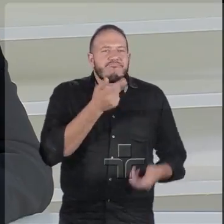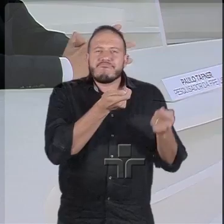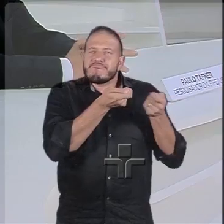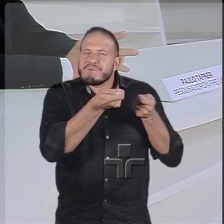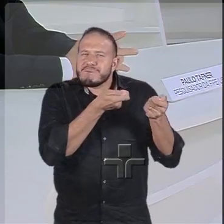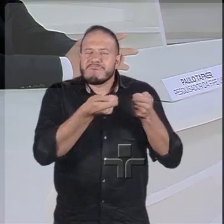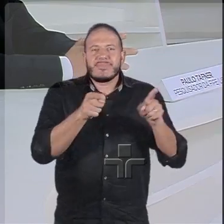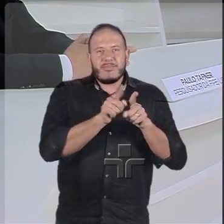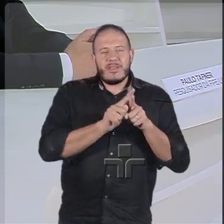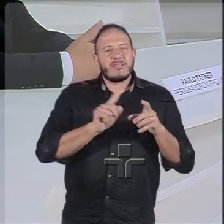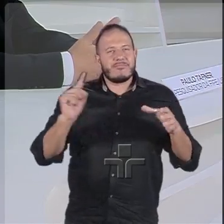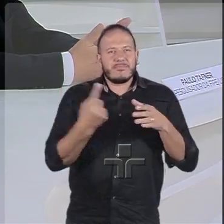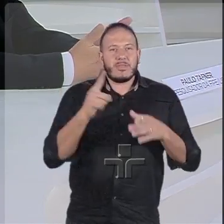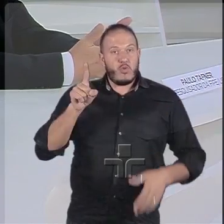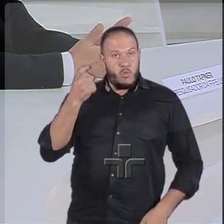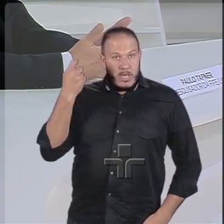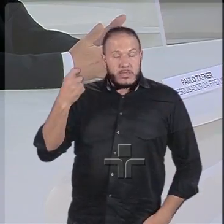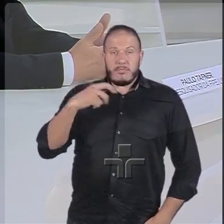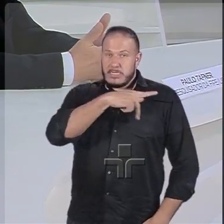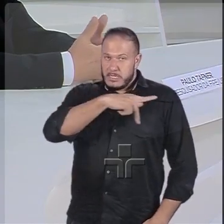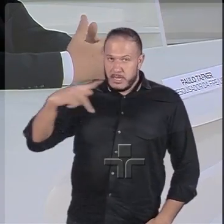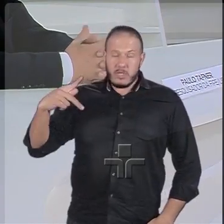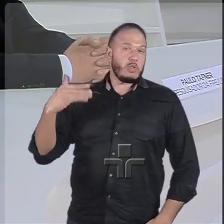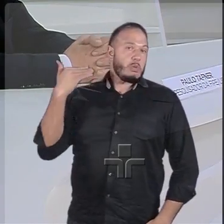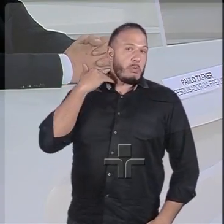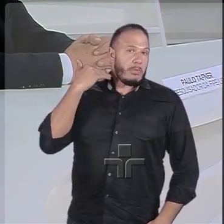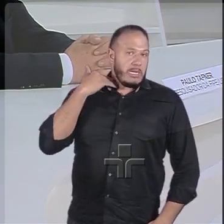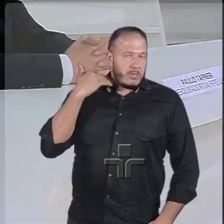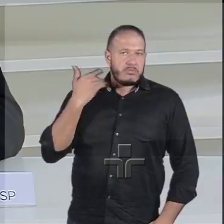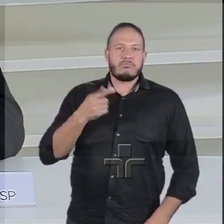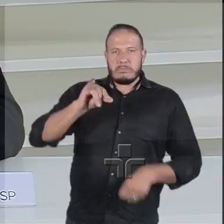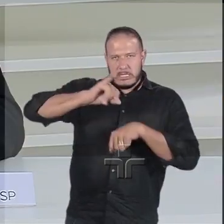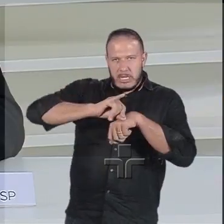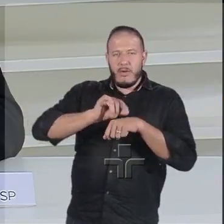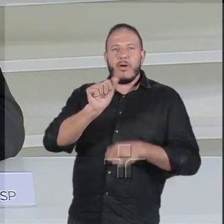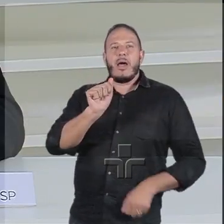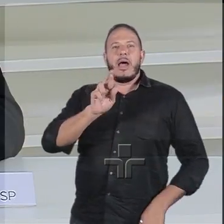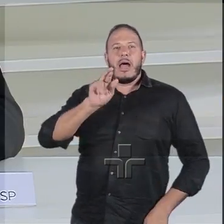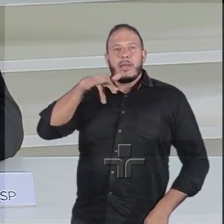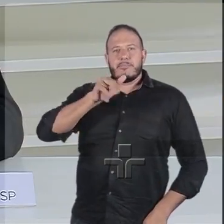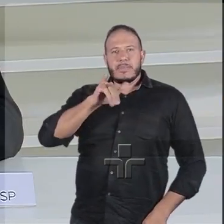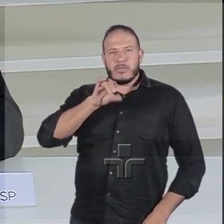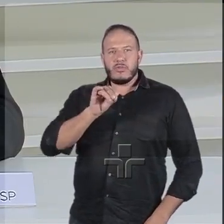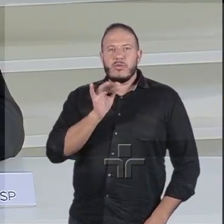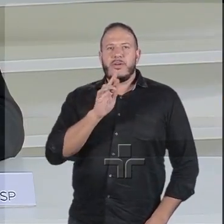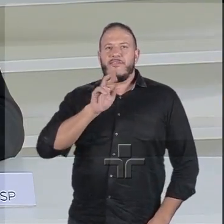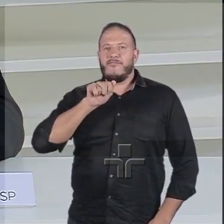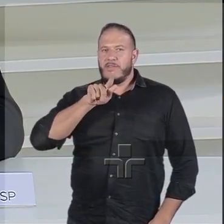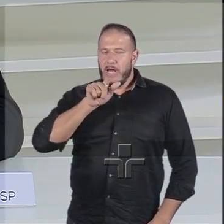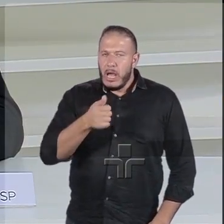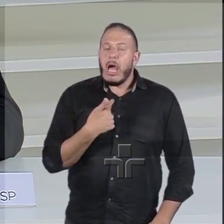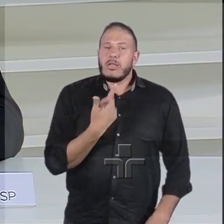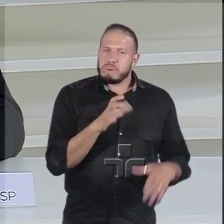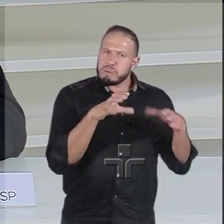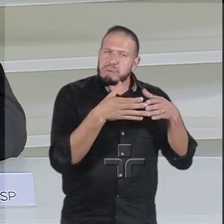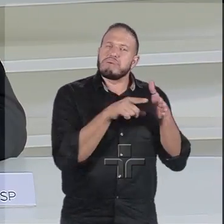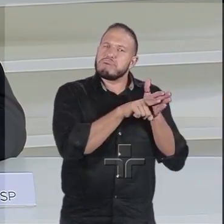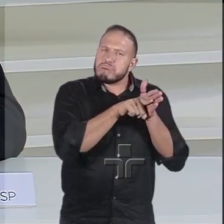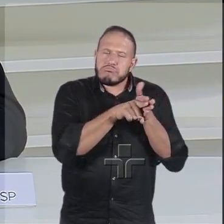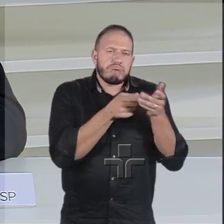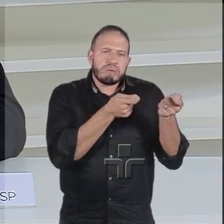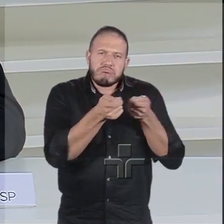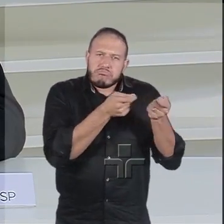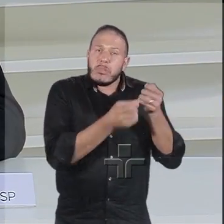com a participação do ex-presidente do Banco Central, Armínio Fraga. A gente coordenou esse time e saiu uma proposta